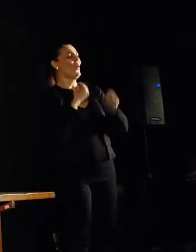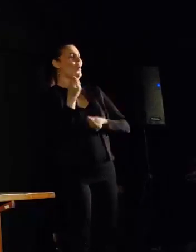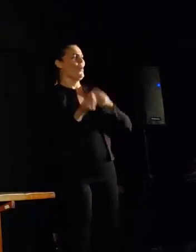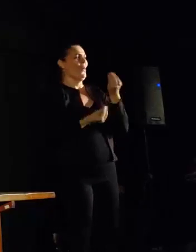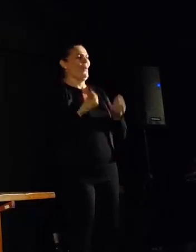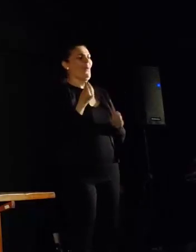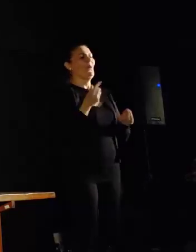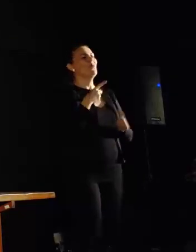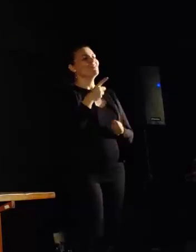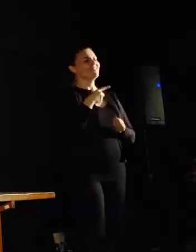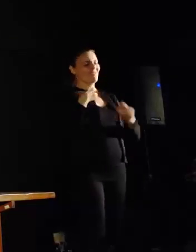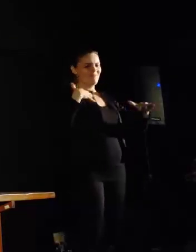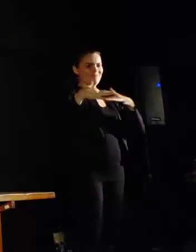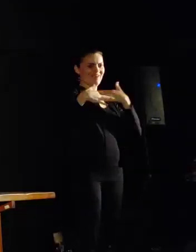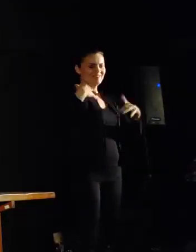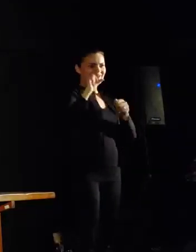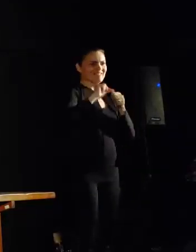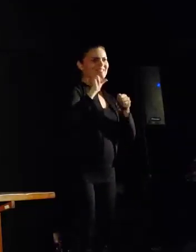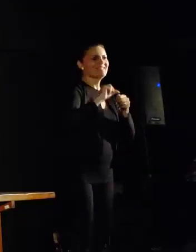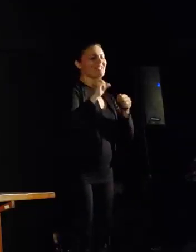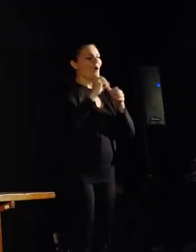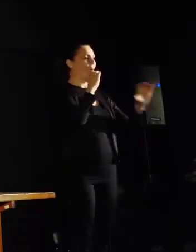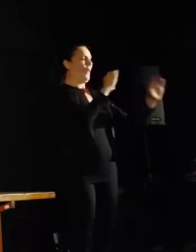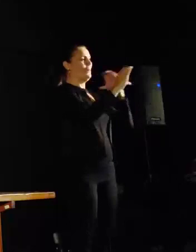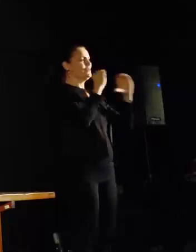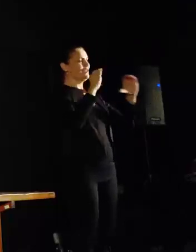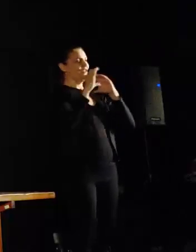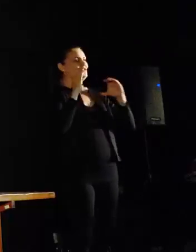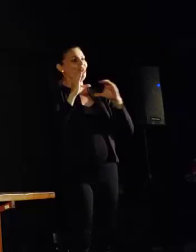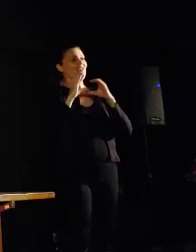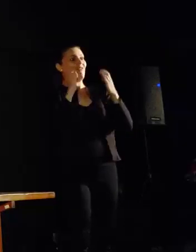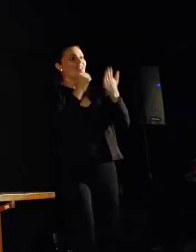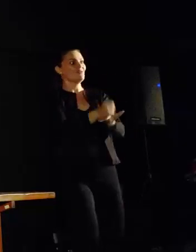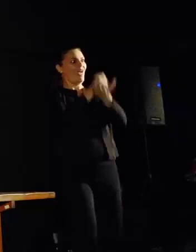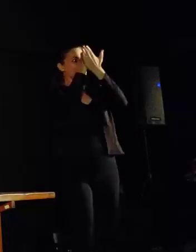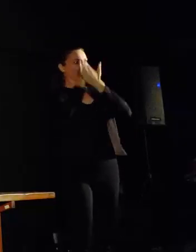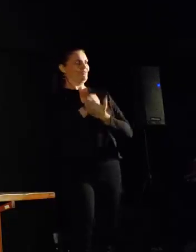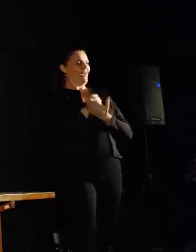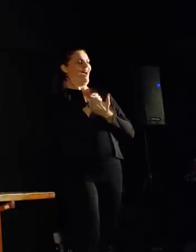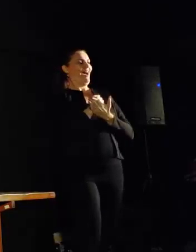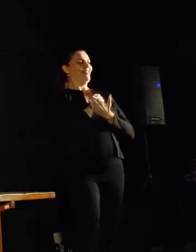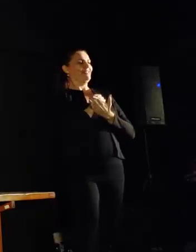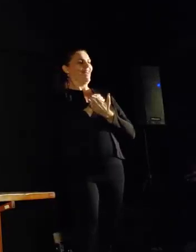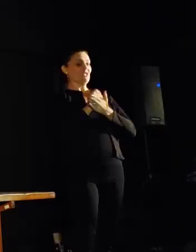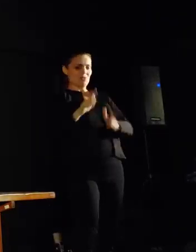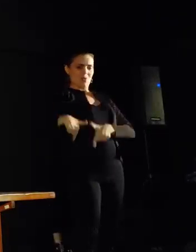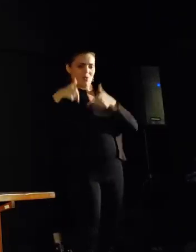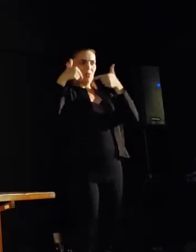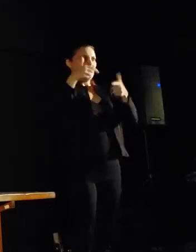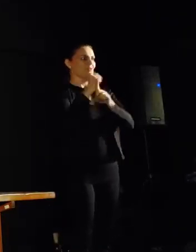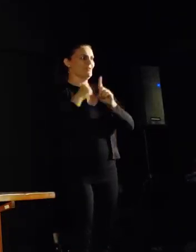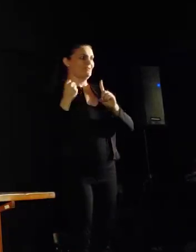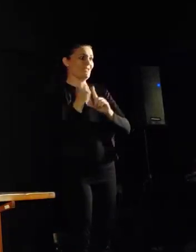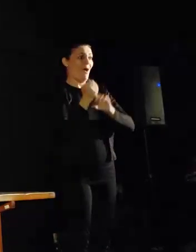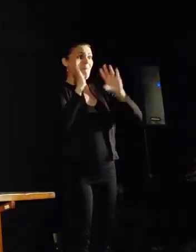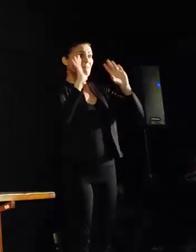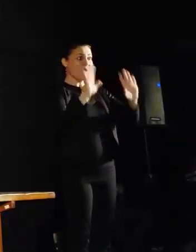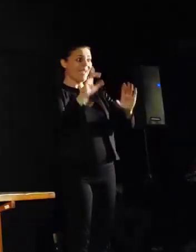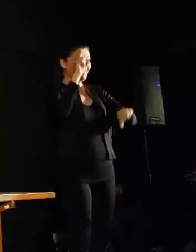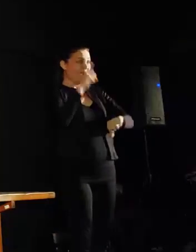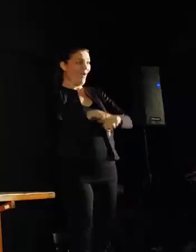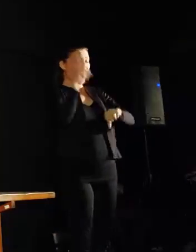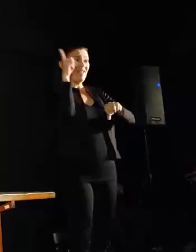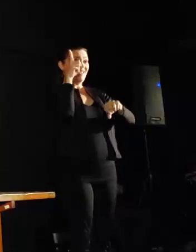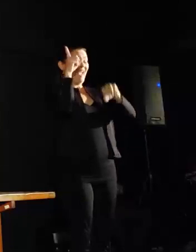que vai nos salvar dos conflitos, dos embates sociais. O resultado é esse. Mas quando vem o dado concreto, você pensa, putz,